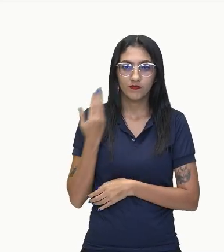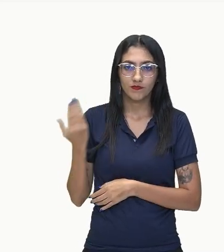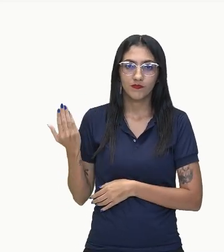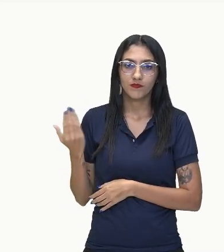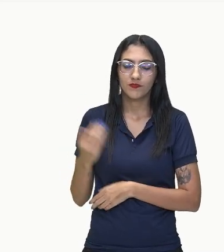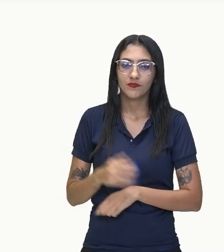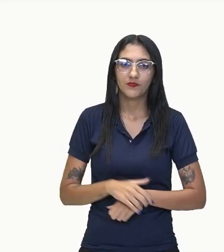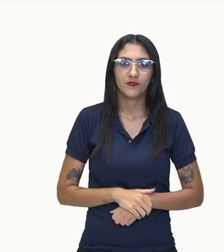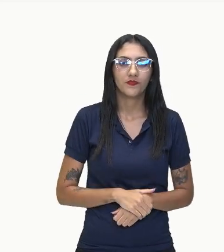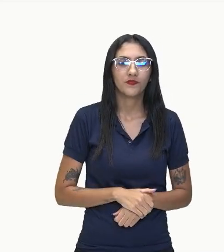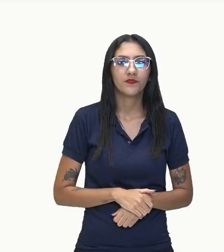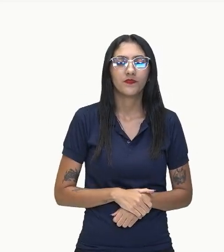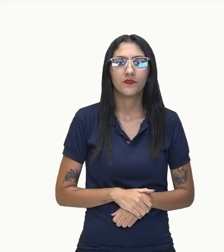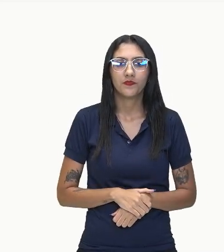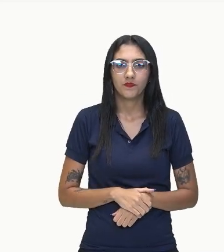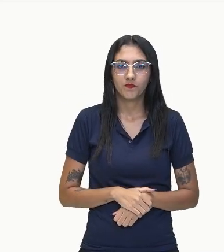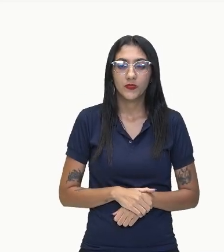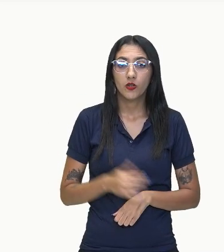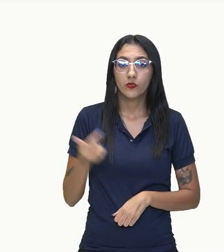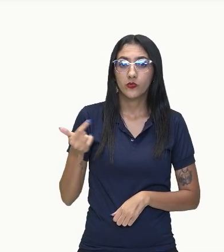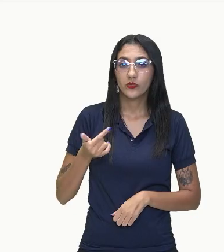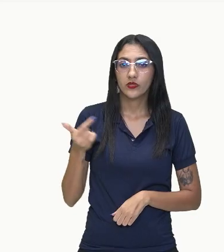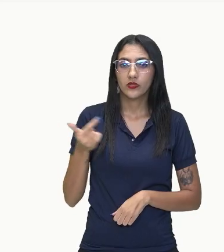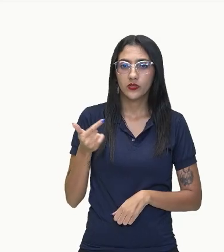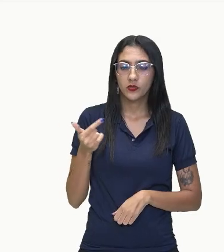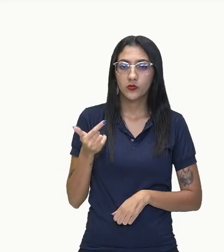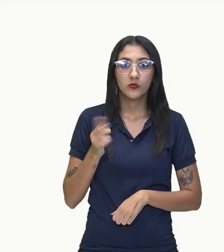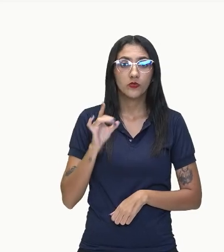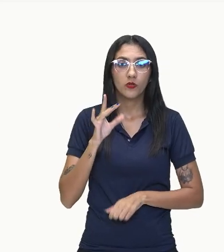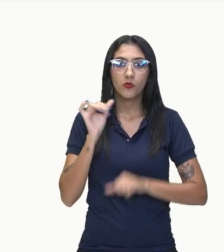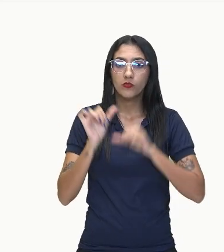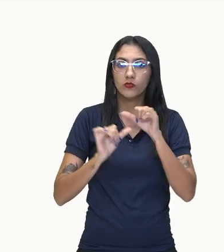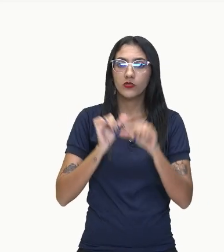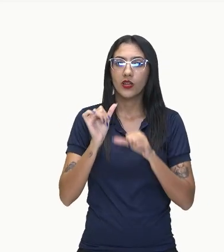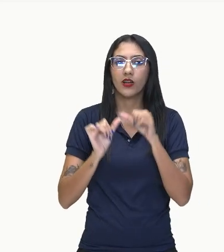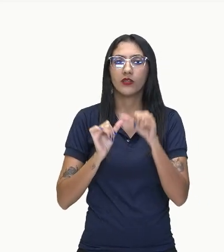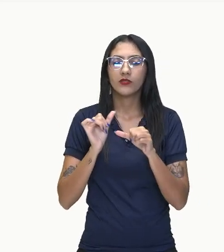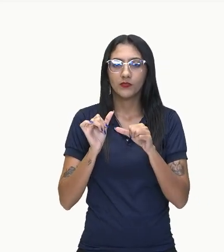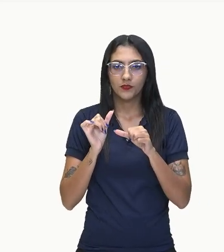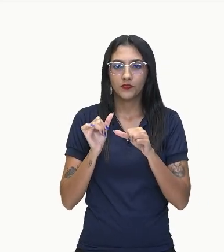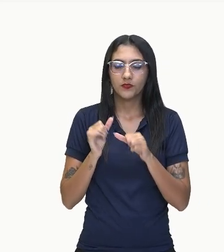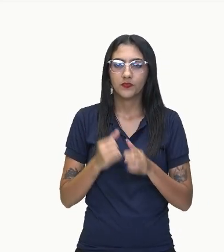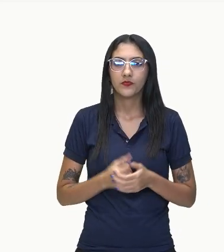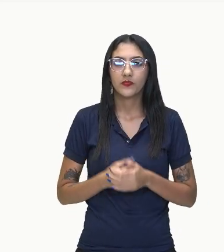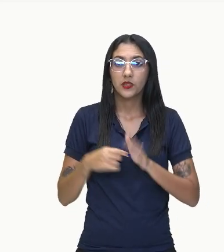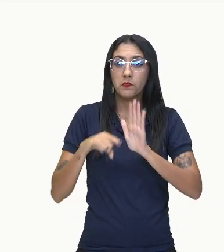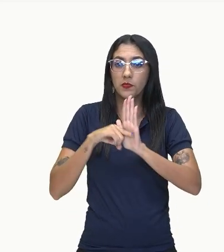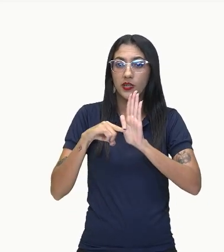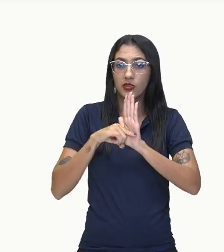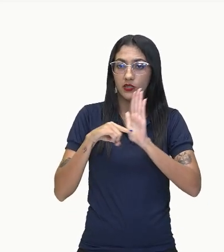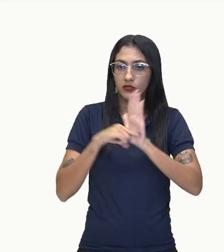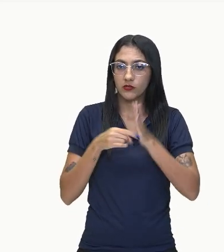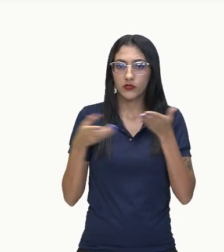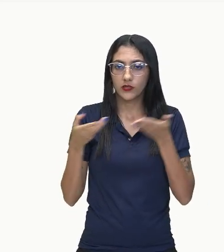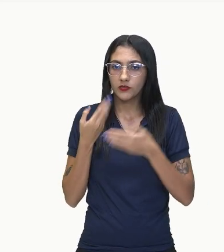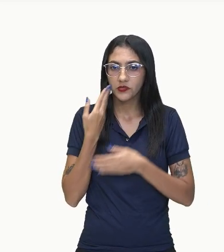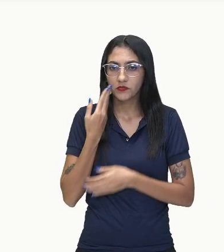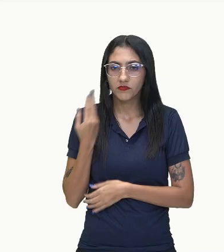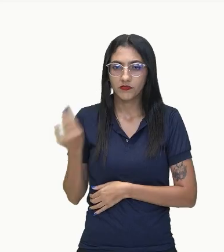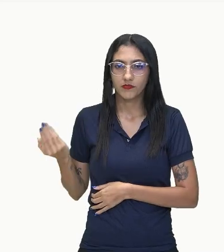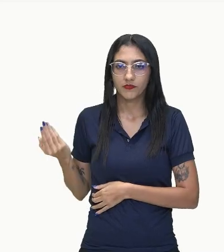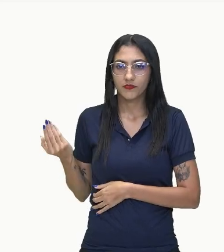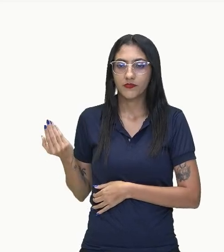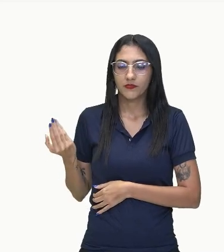2. E o segundo zero só muda aqui o sinal, ó. Vai ser menos 3 sobre 2, menos 5 sobre